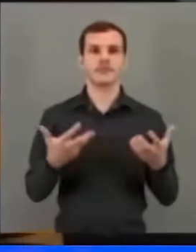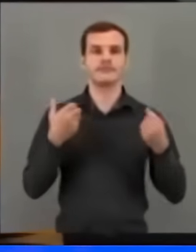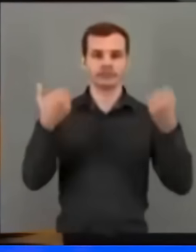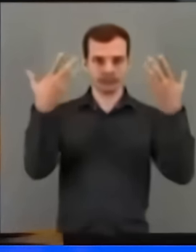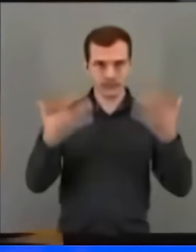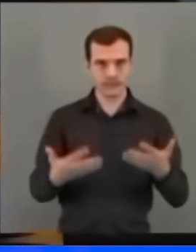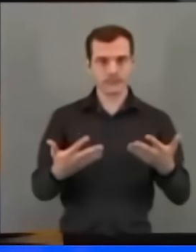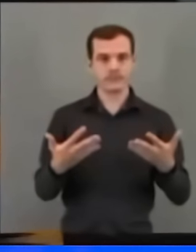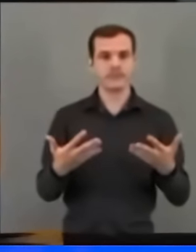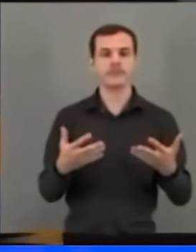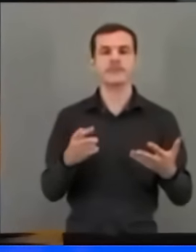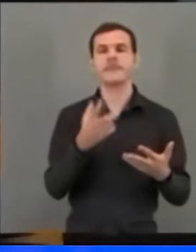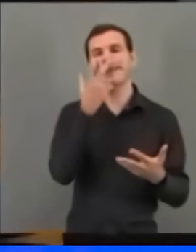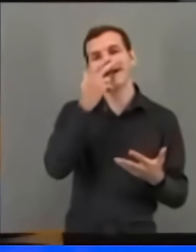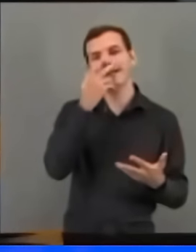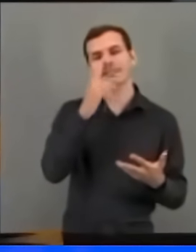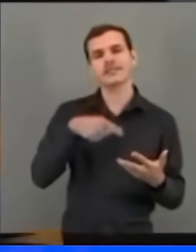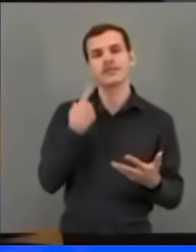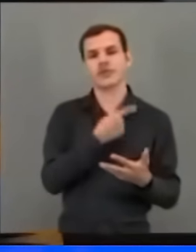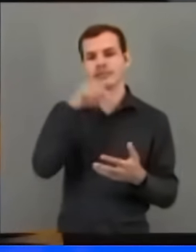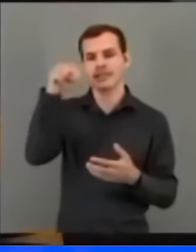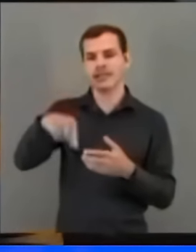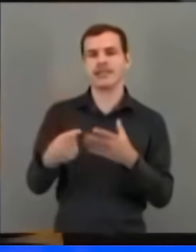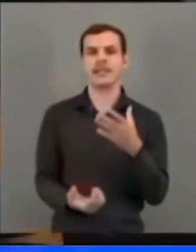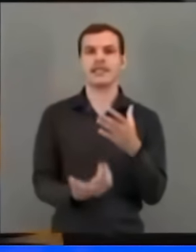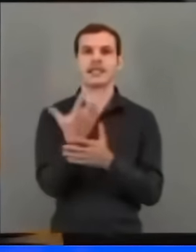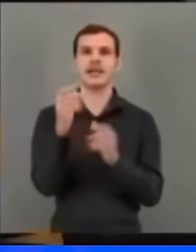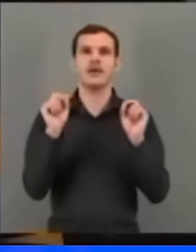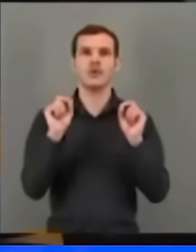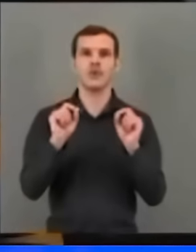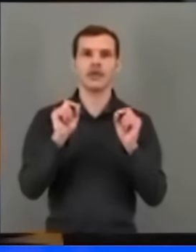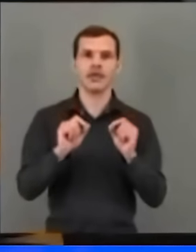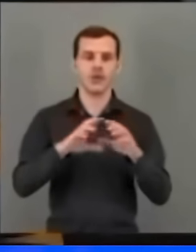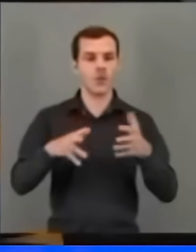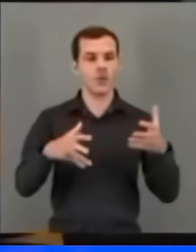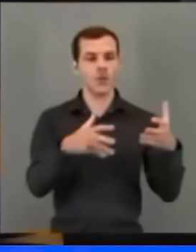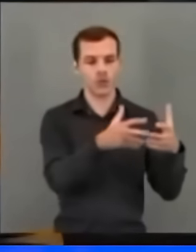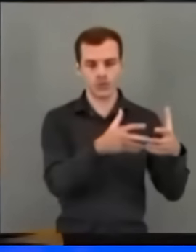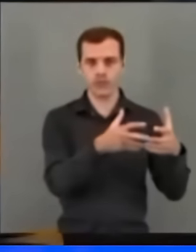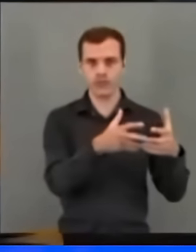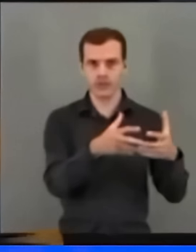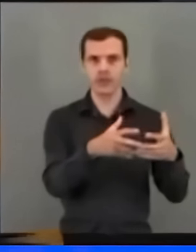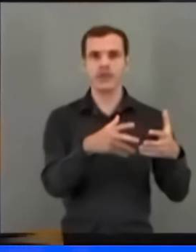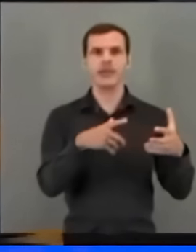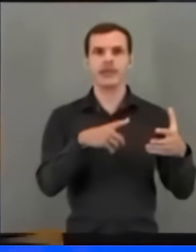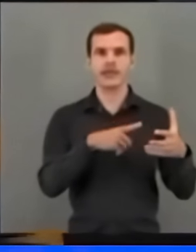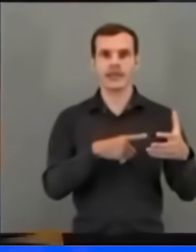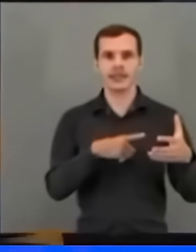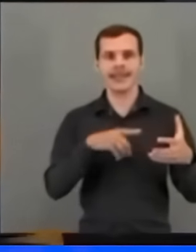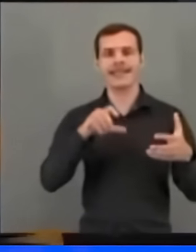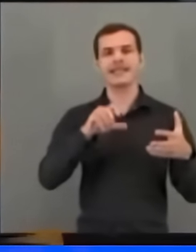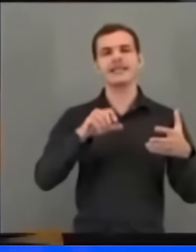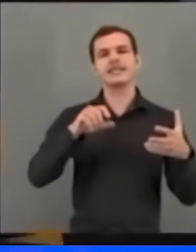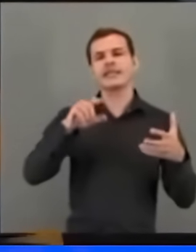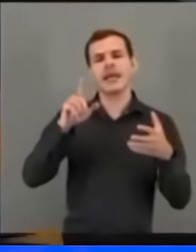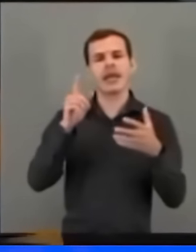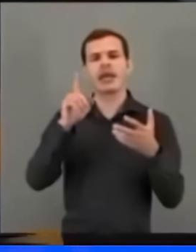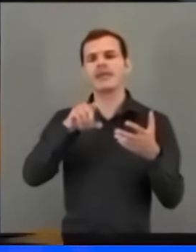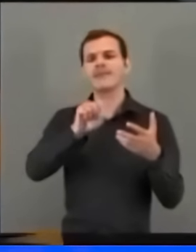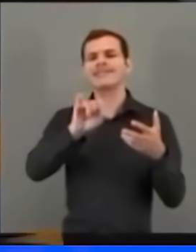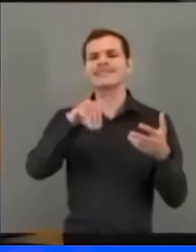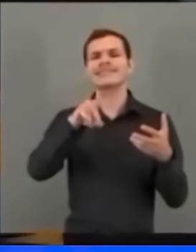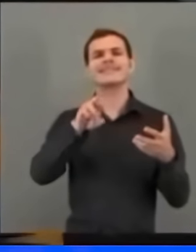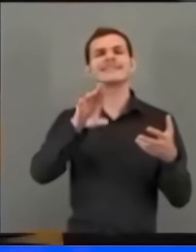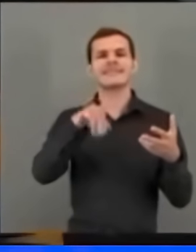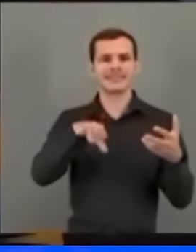aqui criando no Senado Federal a bancada da Síndrome de Estocolmo. Aqueles que parecem que se apaixonam pelos